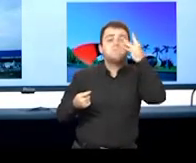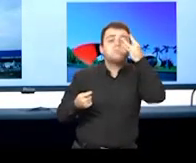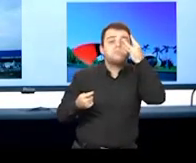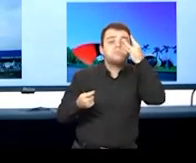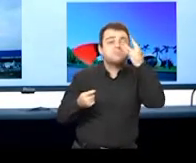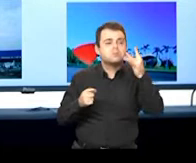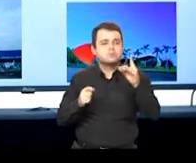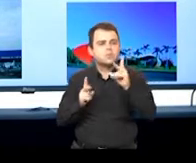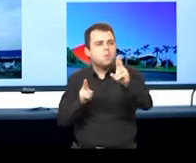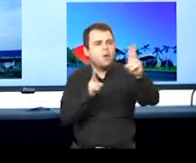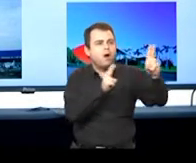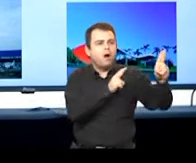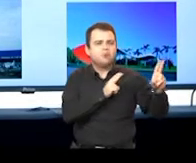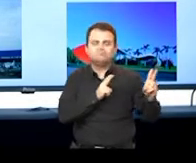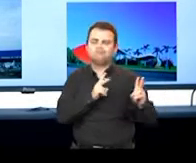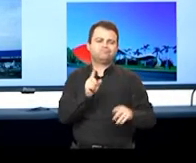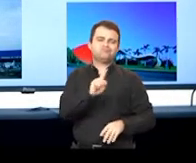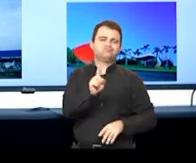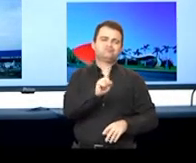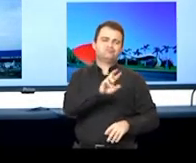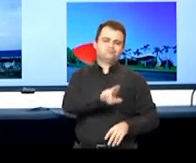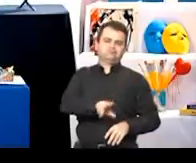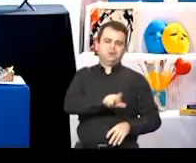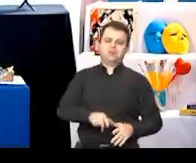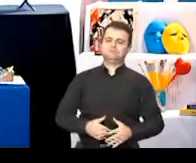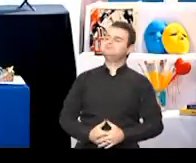representando o nosso mundo físico real.